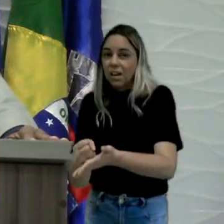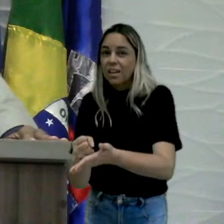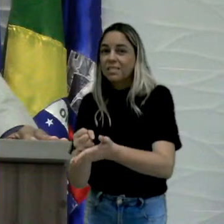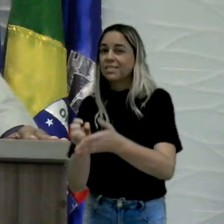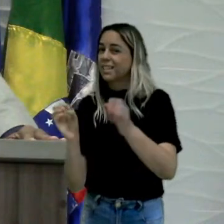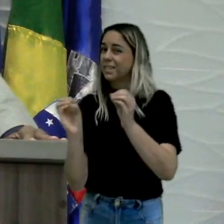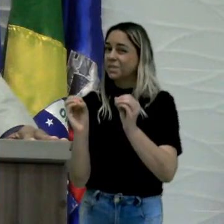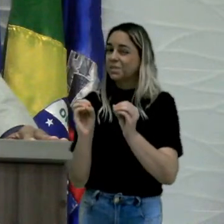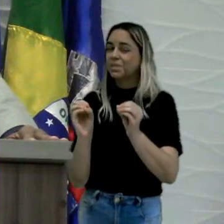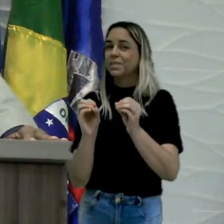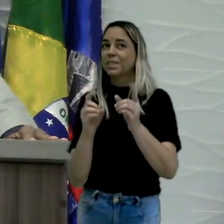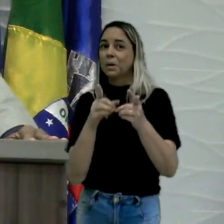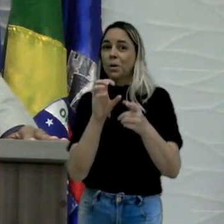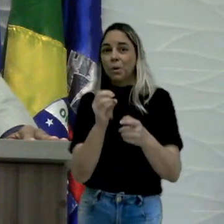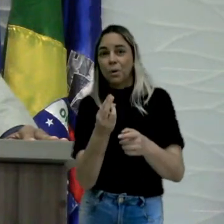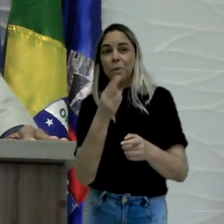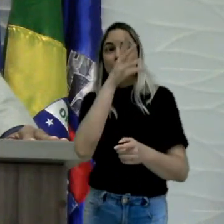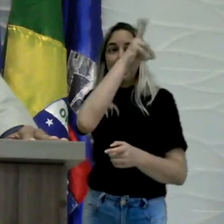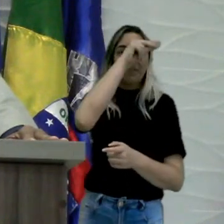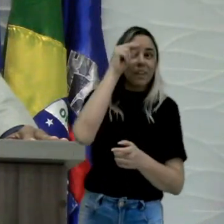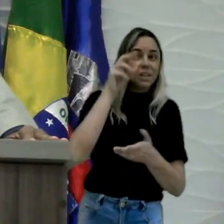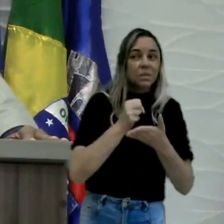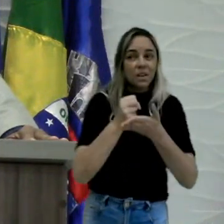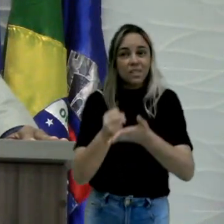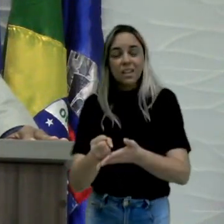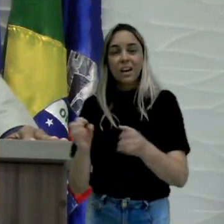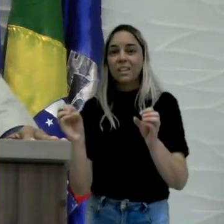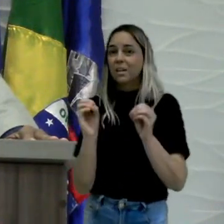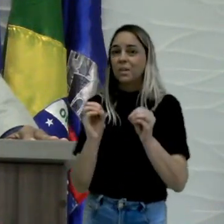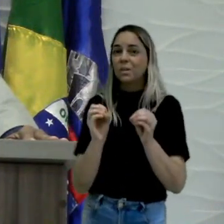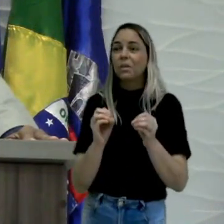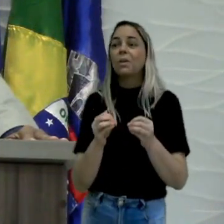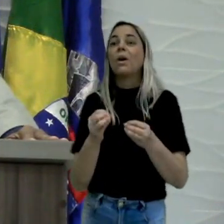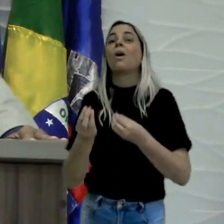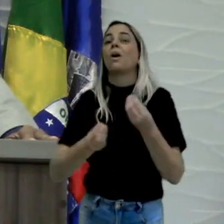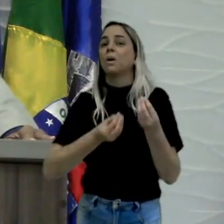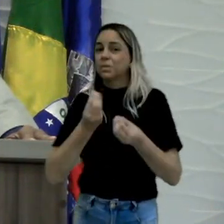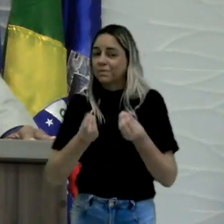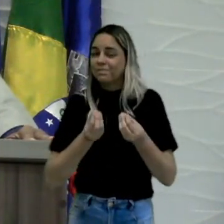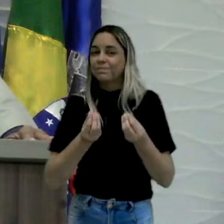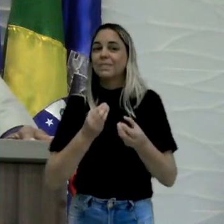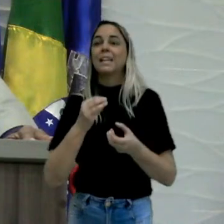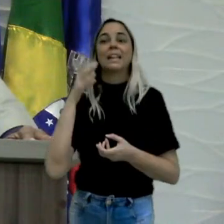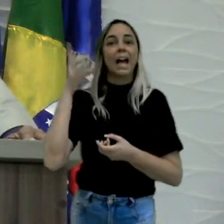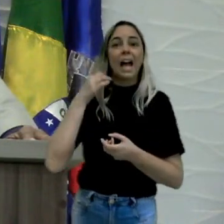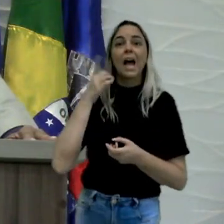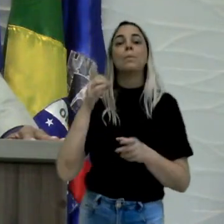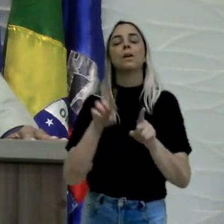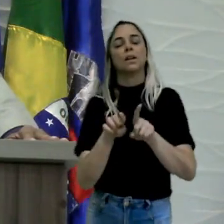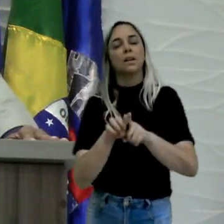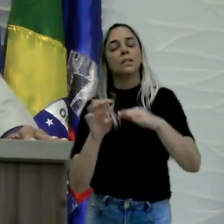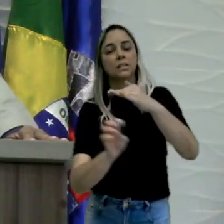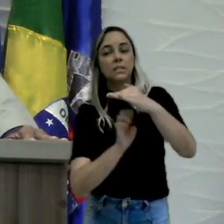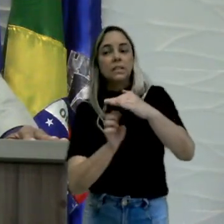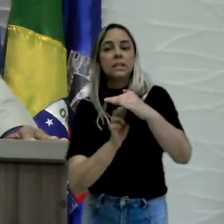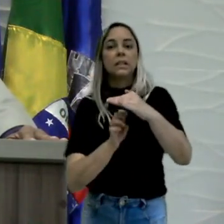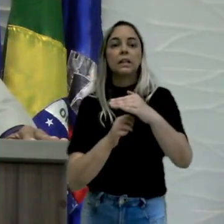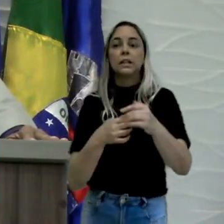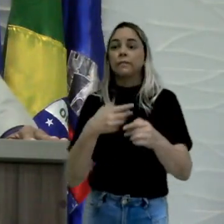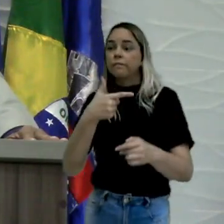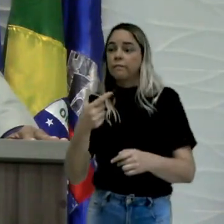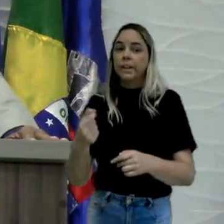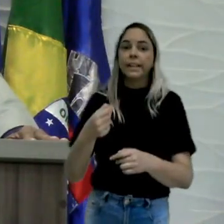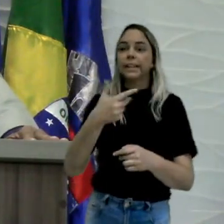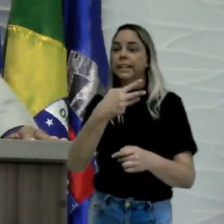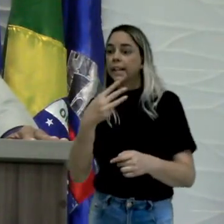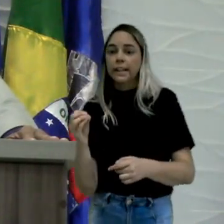atrás de fazer, como que a população vai ficar? Homem, Zé Almeida está com 20 tratores, Débora está com 20 tratores, que bota mais 20, passa 40. Zé Almeida desce